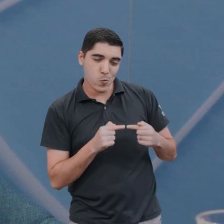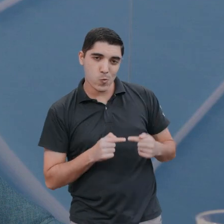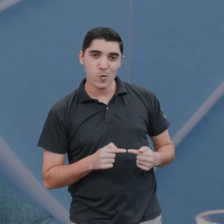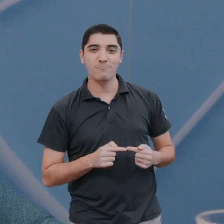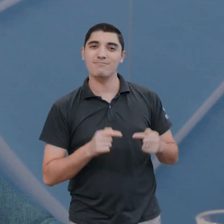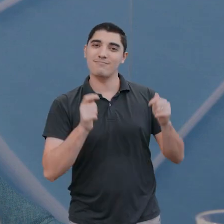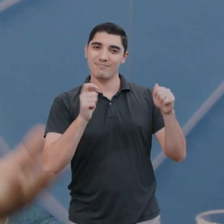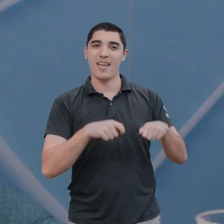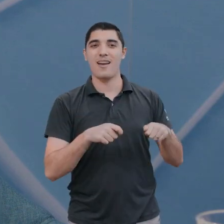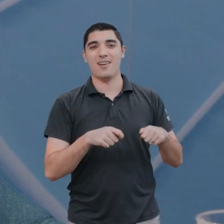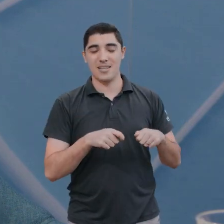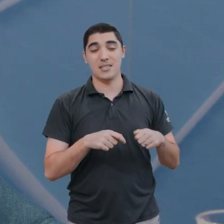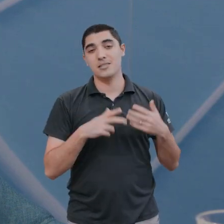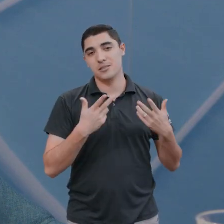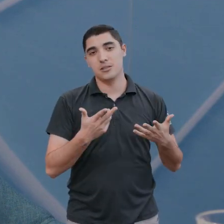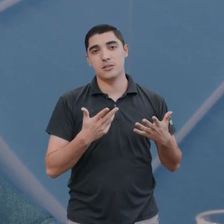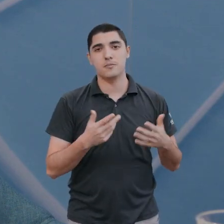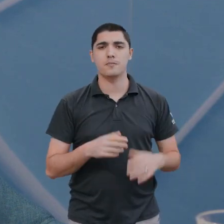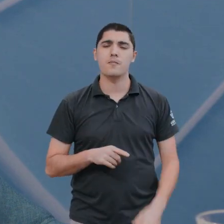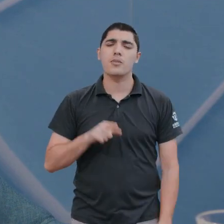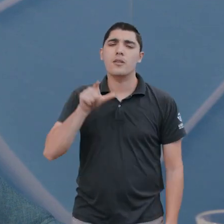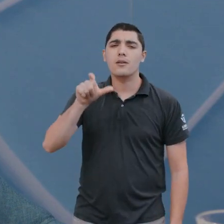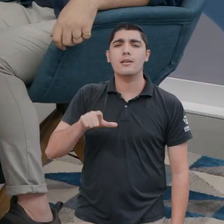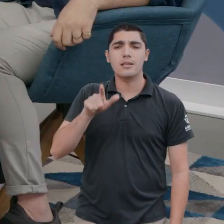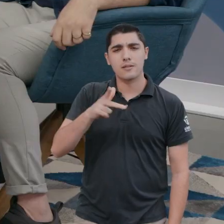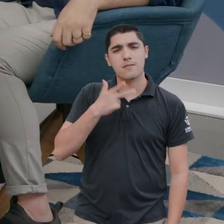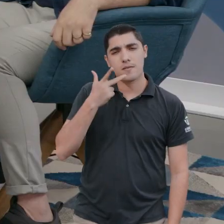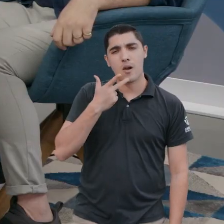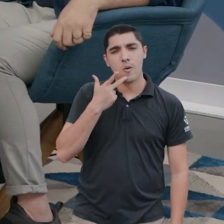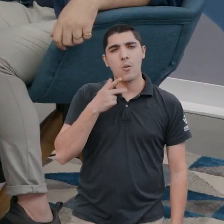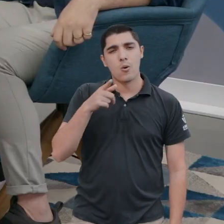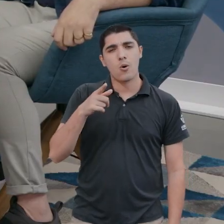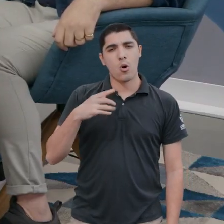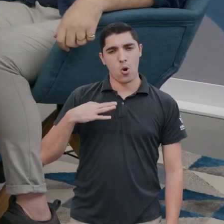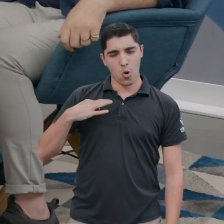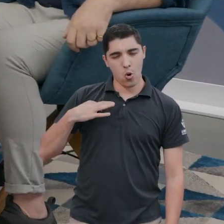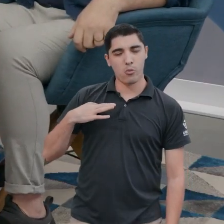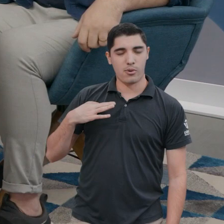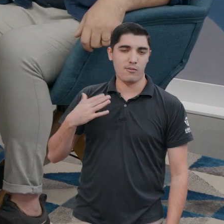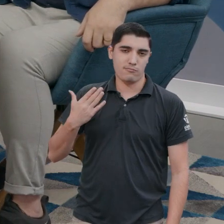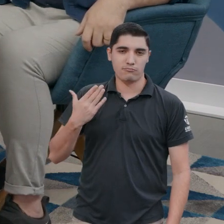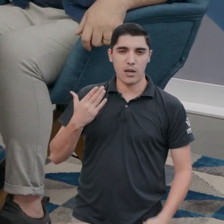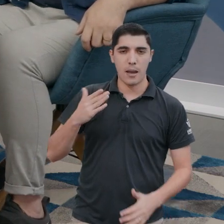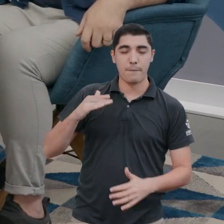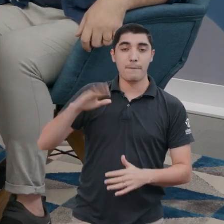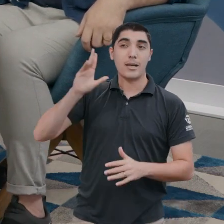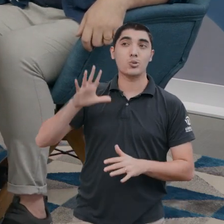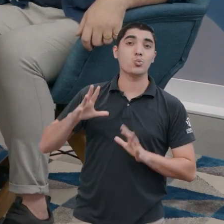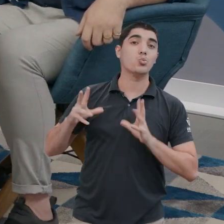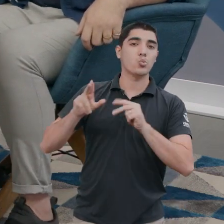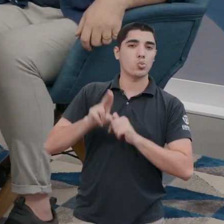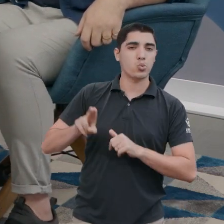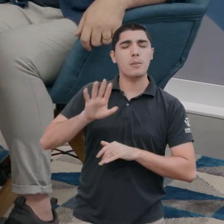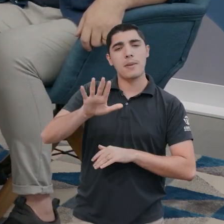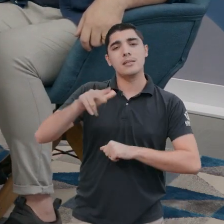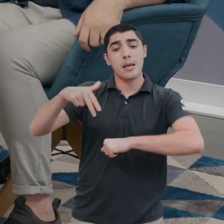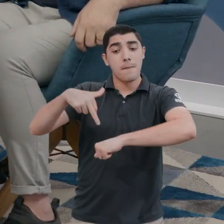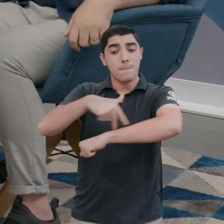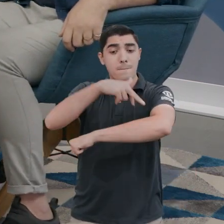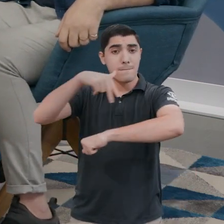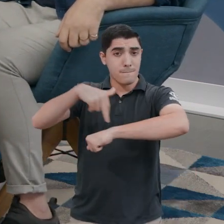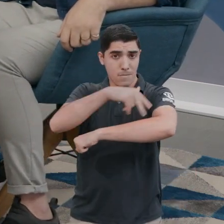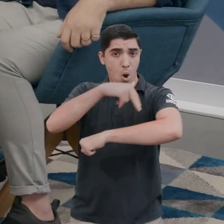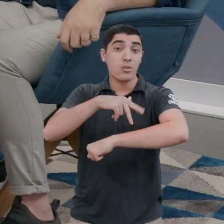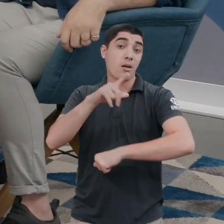elas, com aquilo que tu já tem. Sim. Você falou dessas peças clássicas e tudo mais. Quando a gente fala de moda, né?